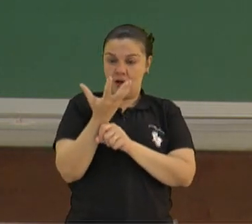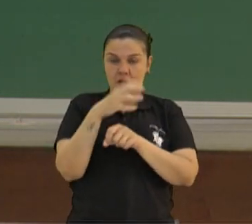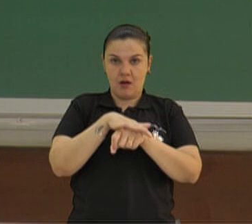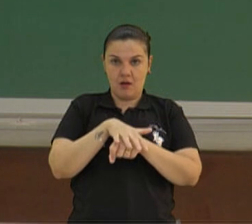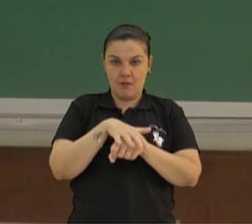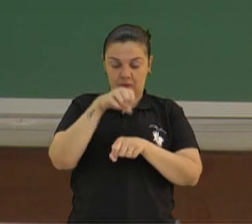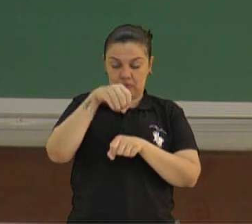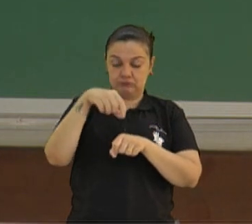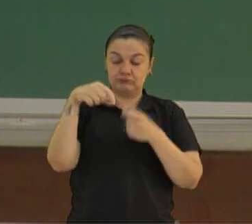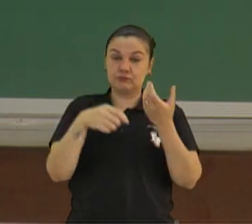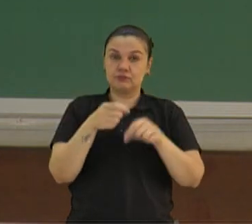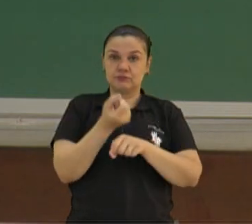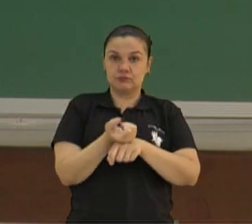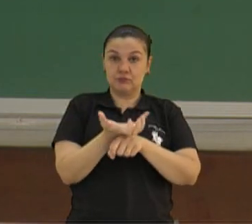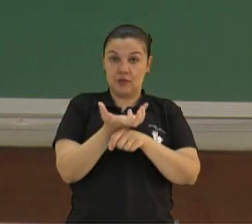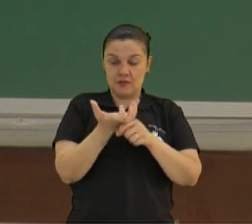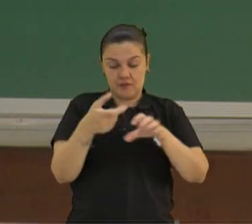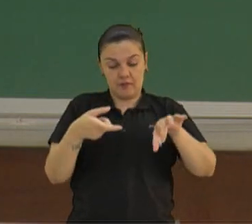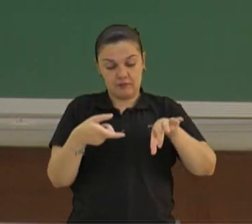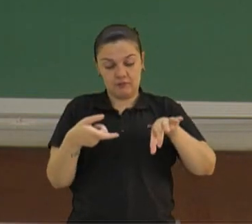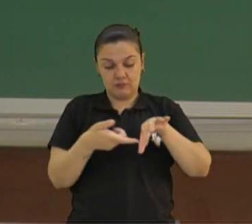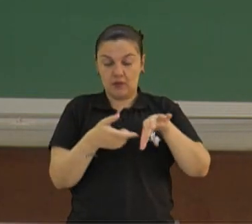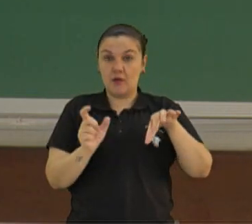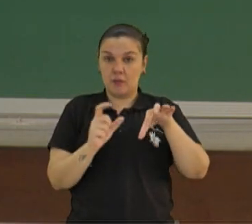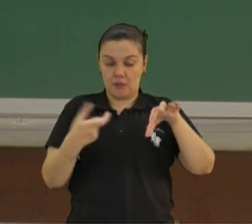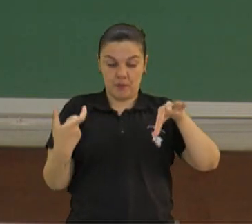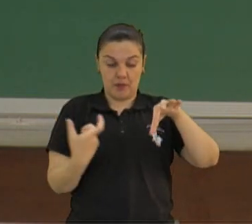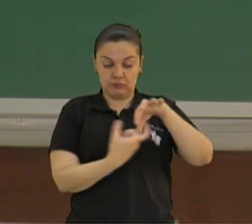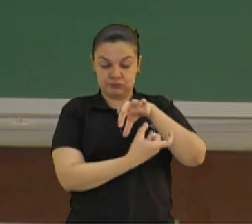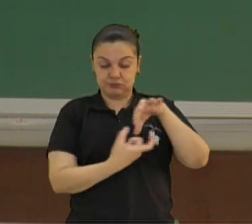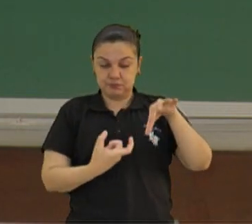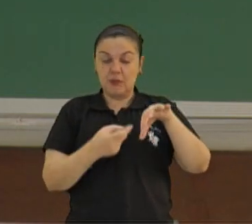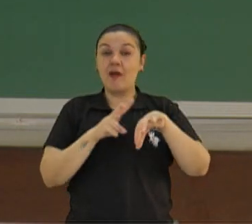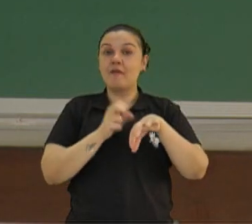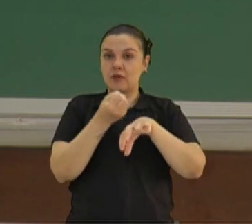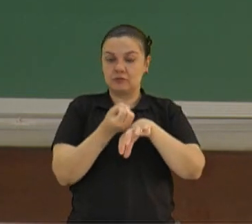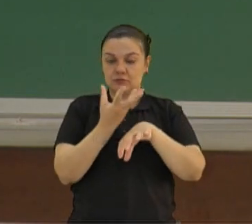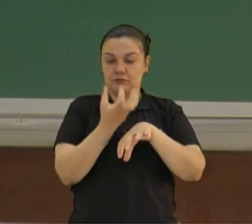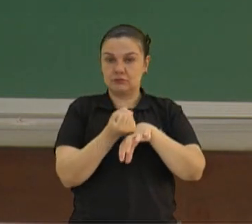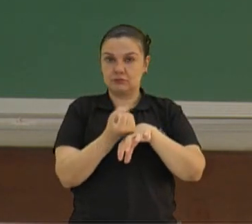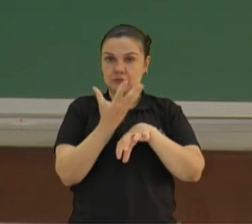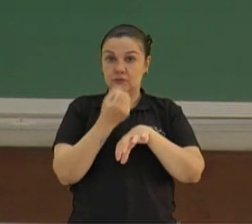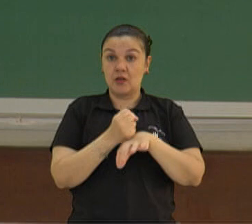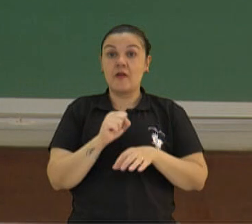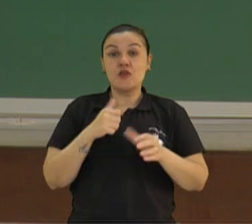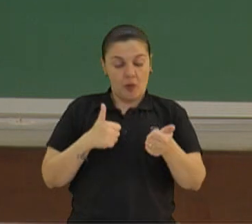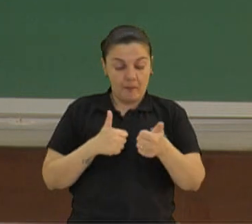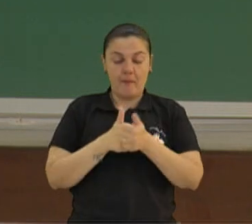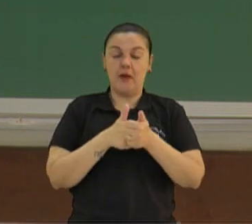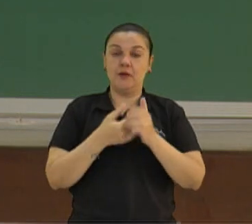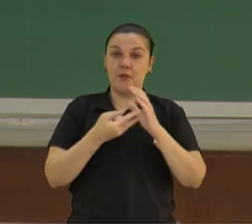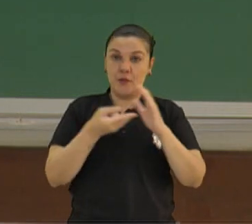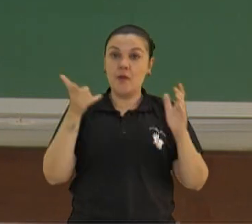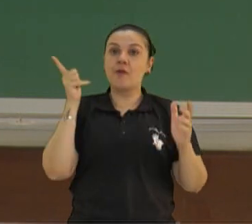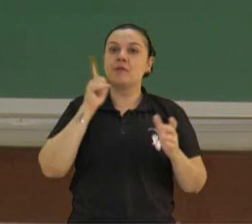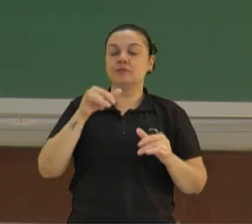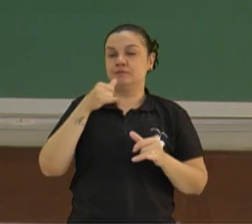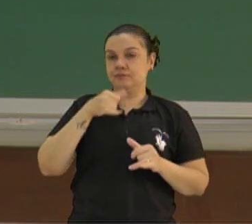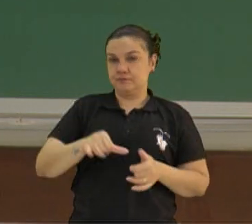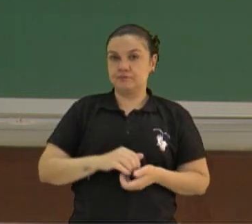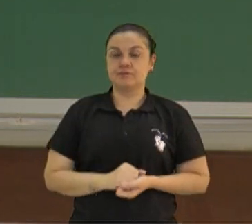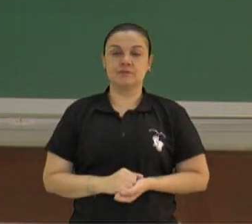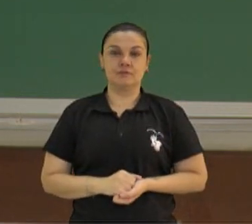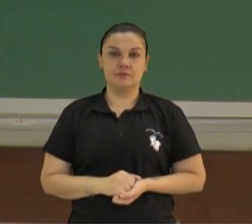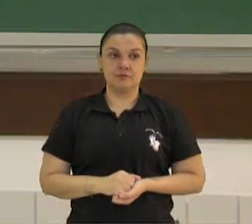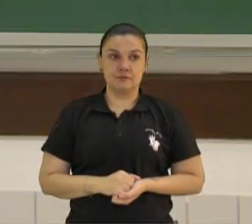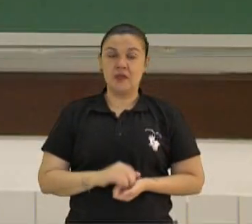nessa espira e você aproximar o ímã, pessoal, a lâmpada vai acender, provando que você só de aproximar o ímã, você tem